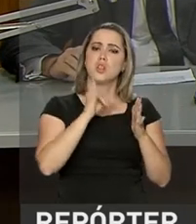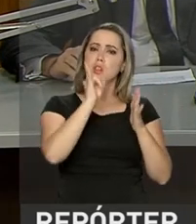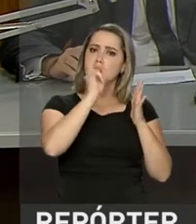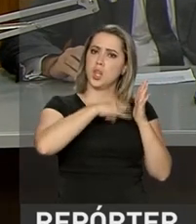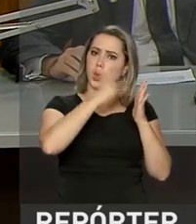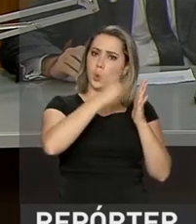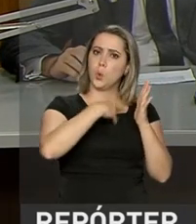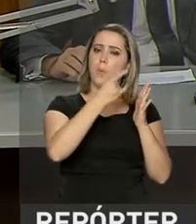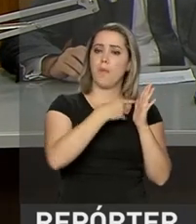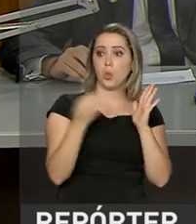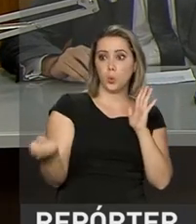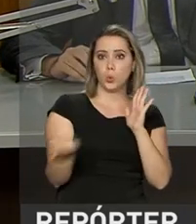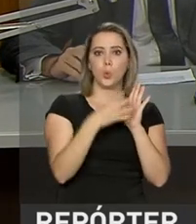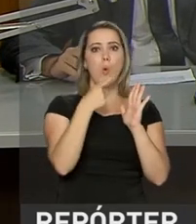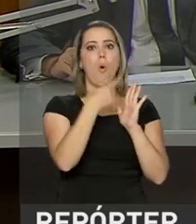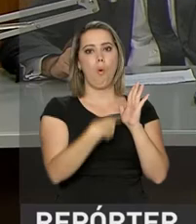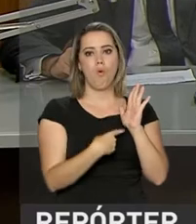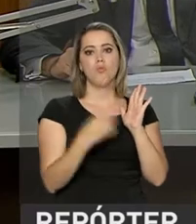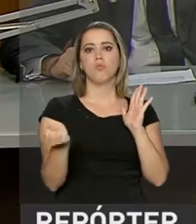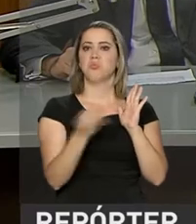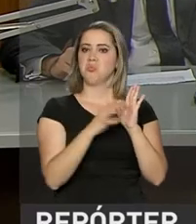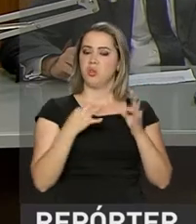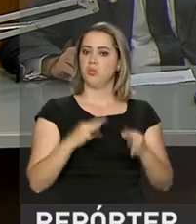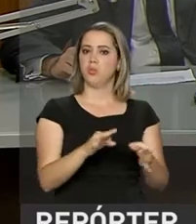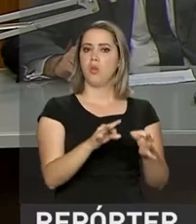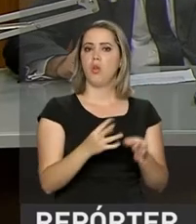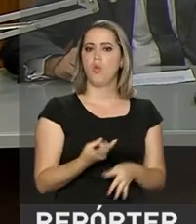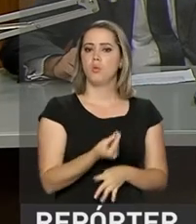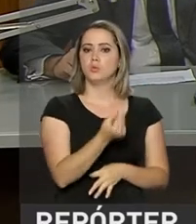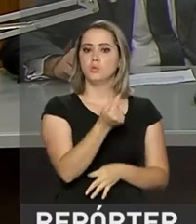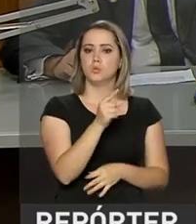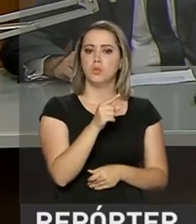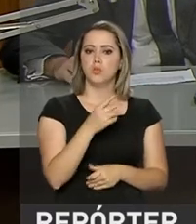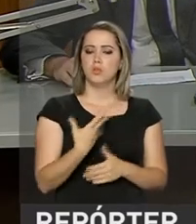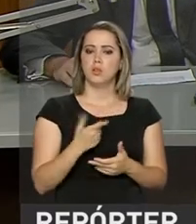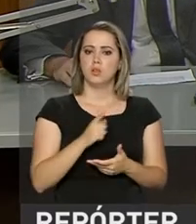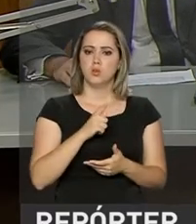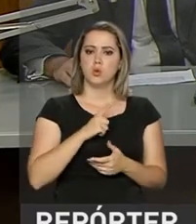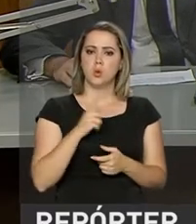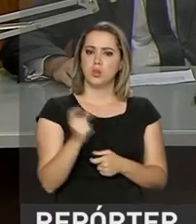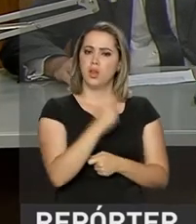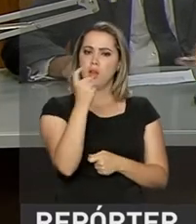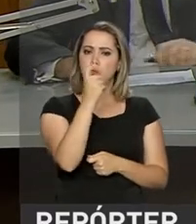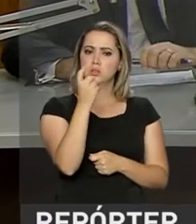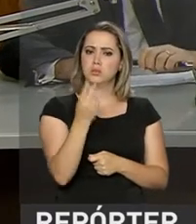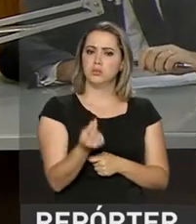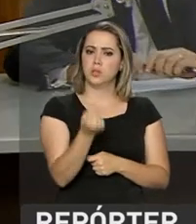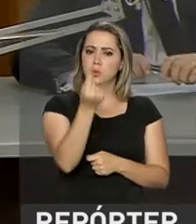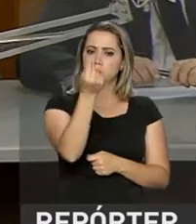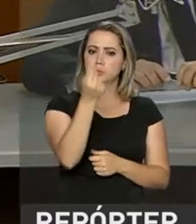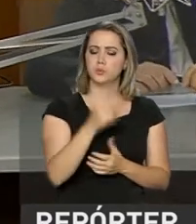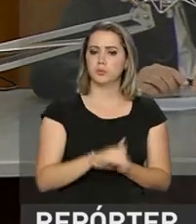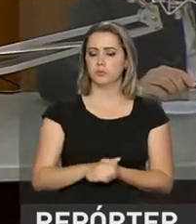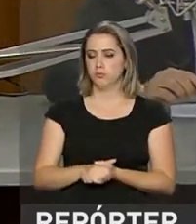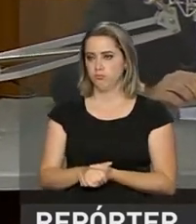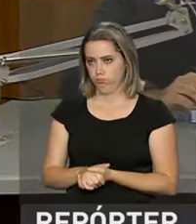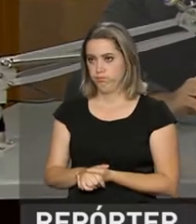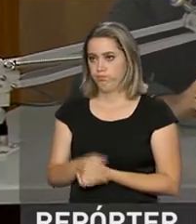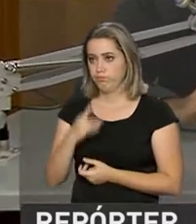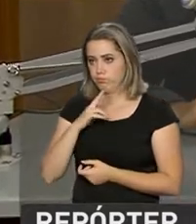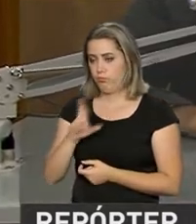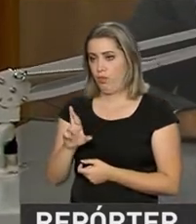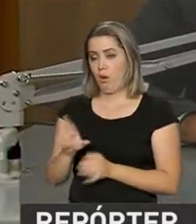emitidas com essa nova tecnologia não é mesmo o valor da carteira vai sofrer aumento por desde o dia 1º de